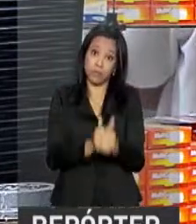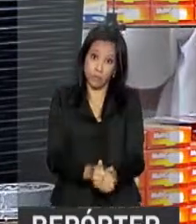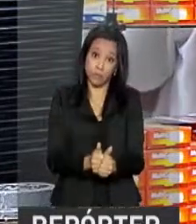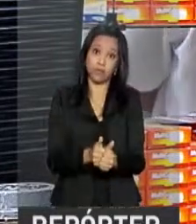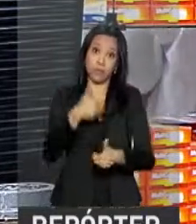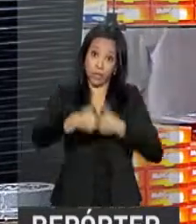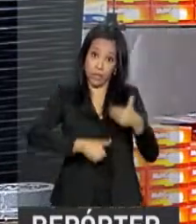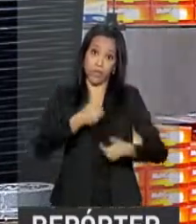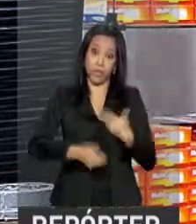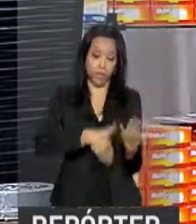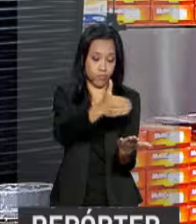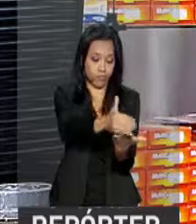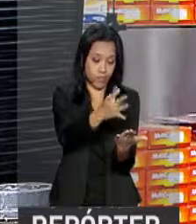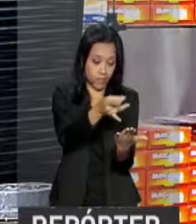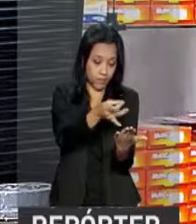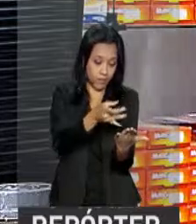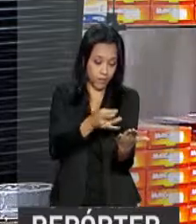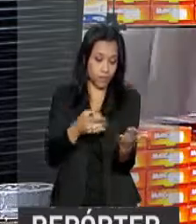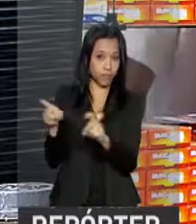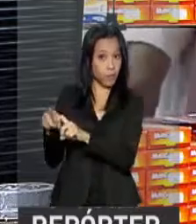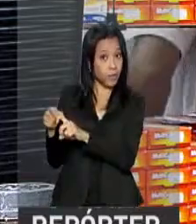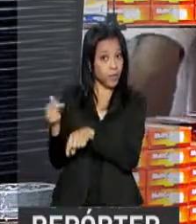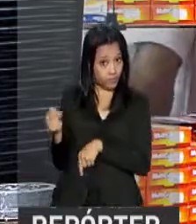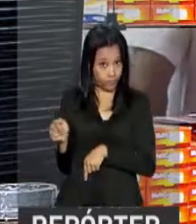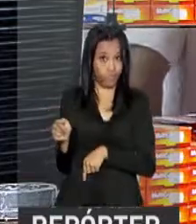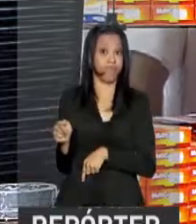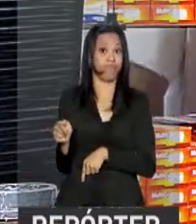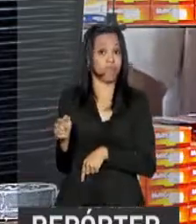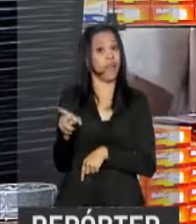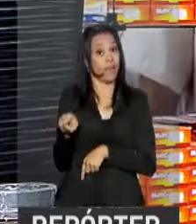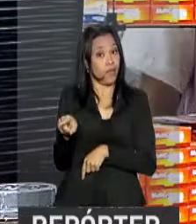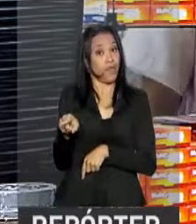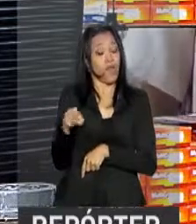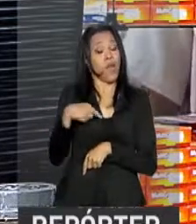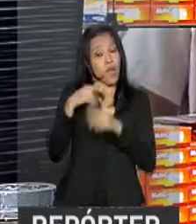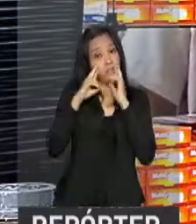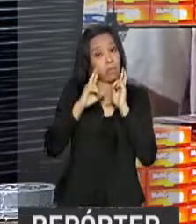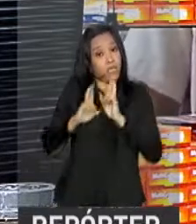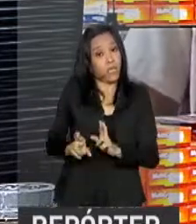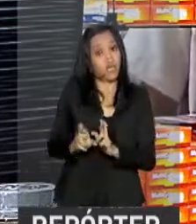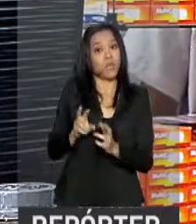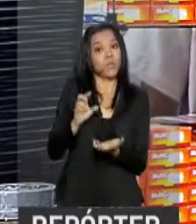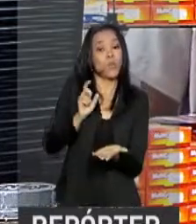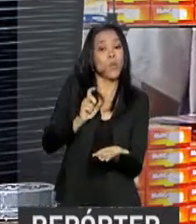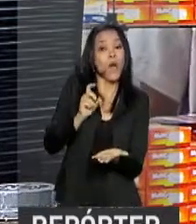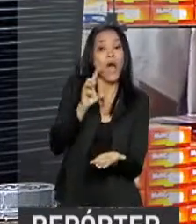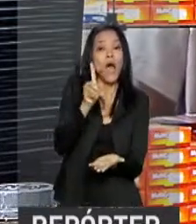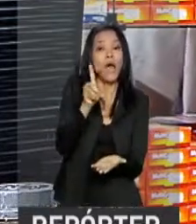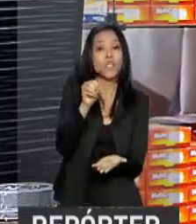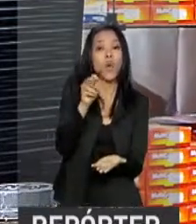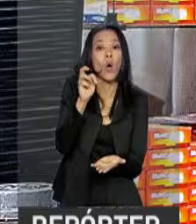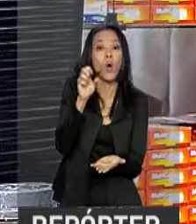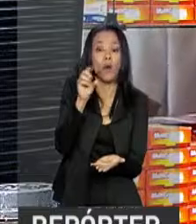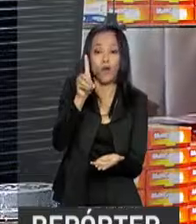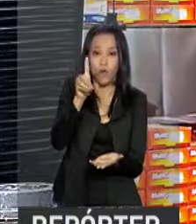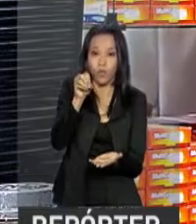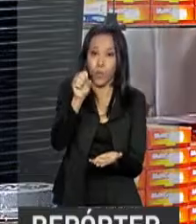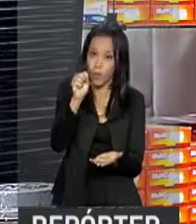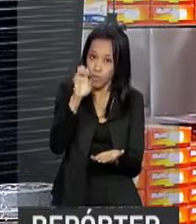indicado pelo médico respeitando a quantidade de doses prescrita e os dias e horários determinados